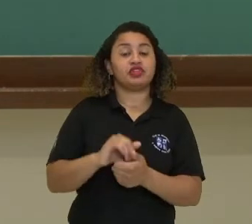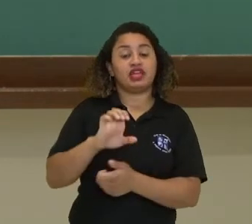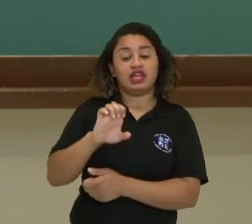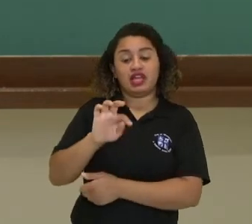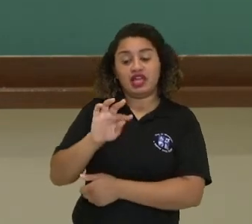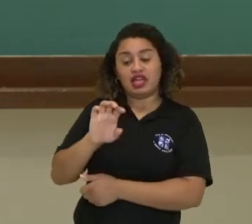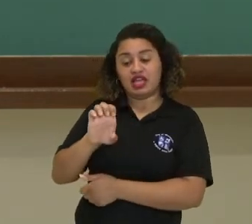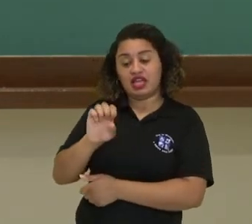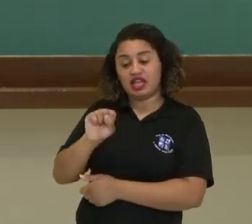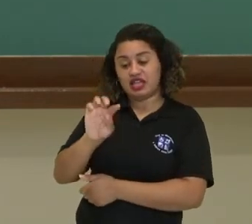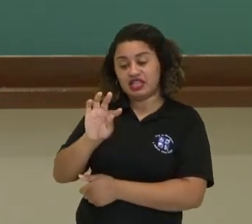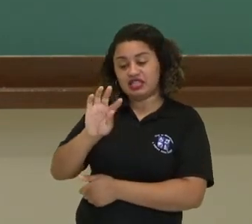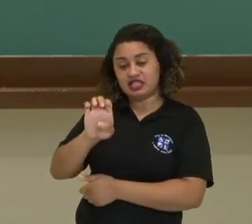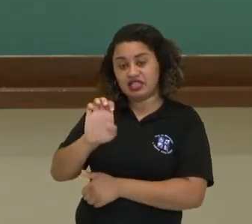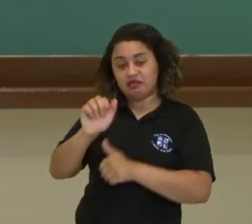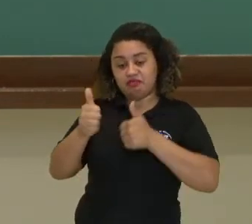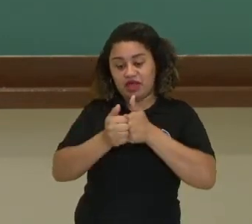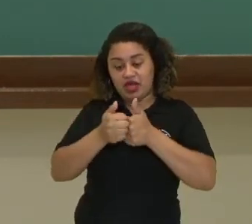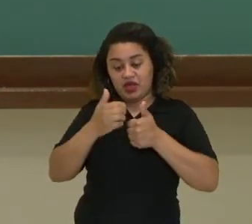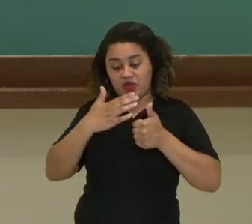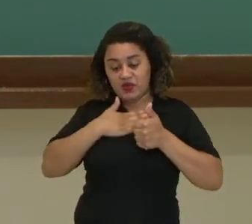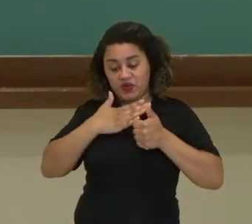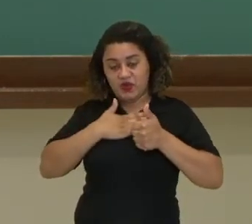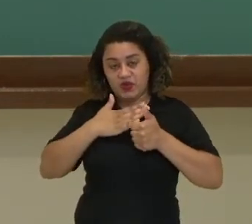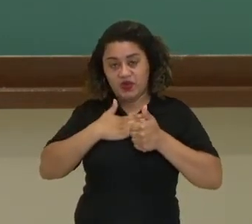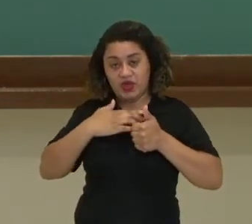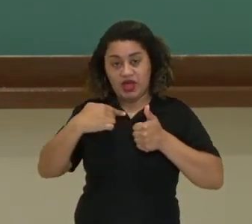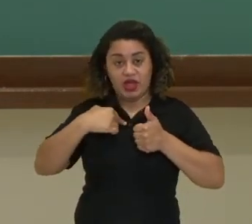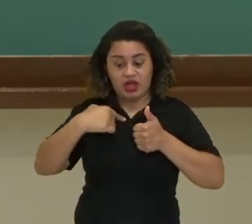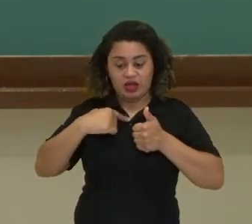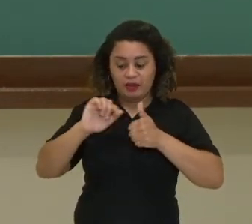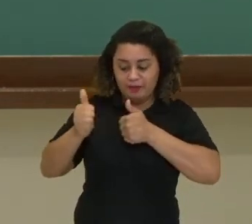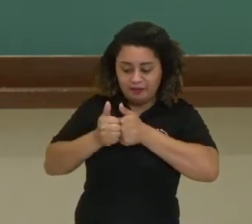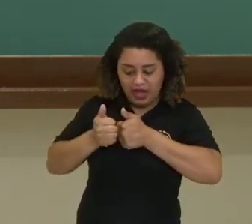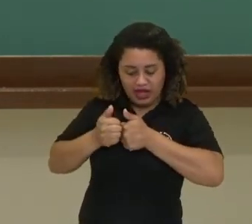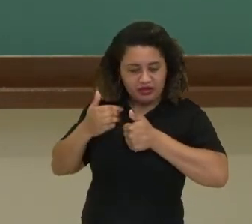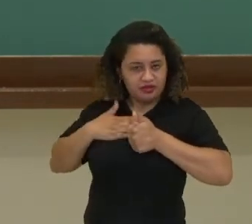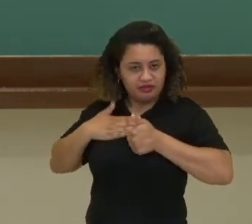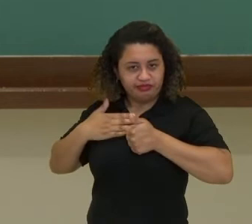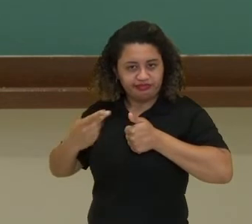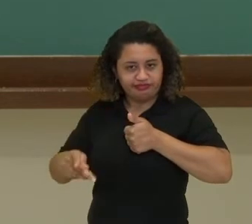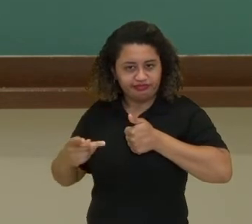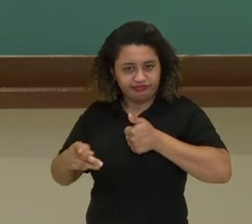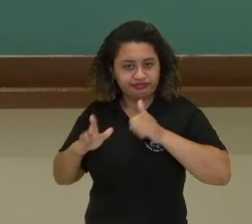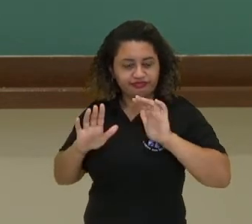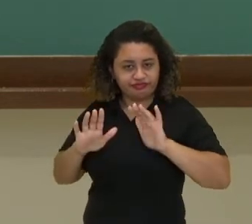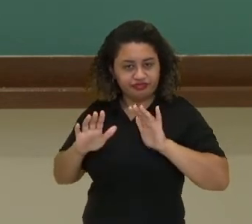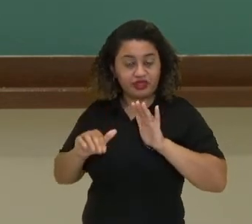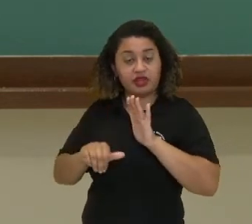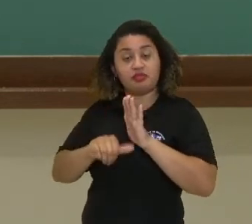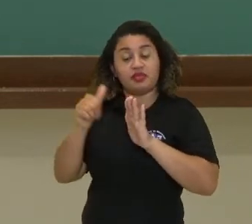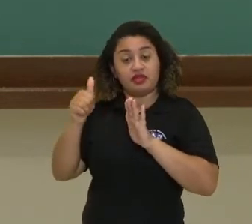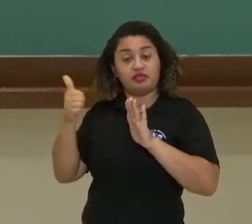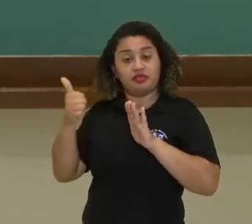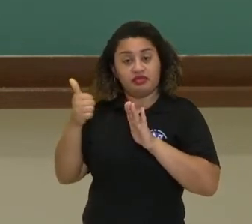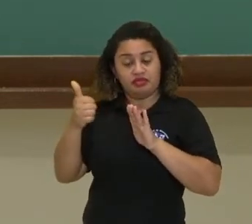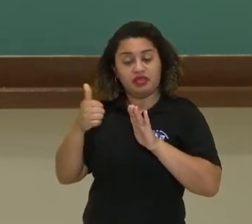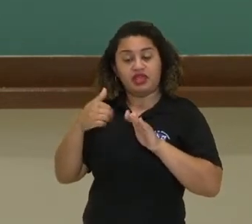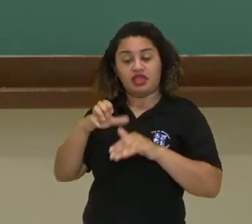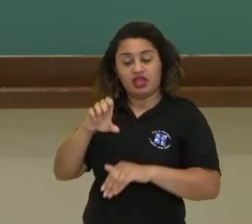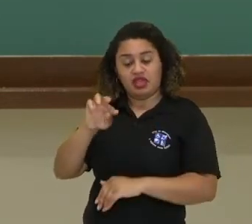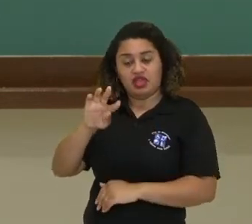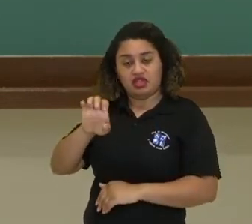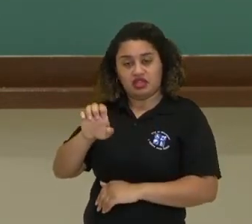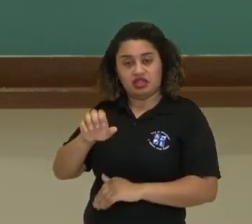este está perto de mim, perto de eu, do eu que fala. Então é primeira pessoa. Este é